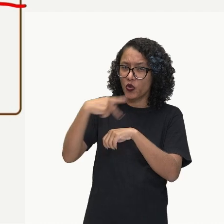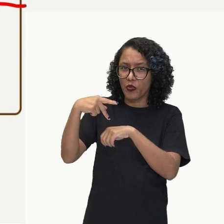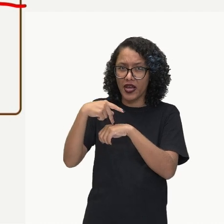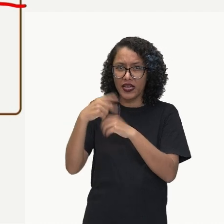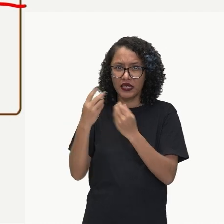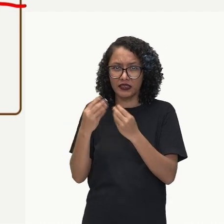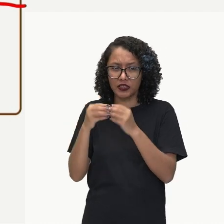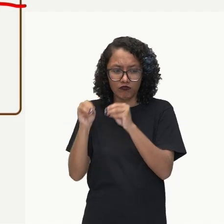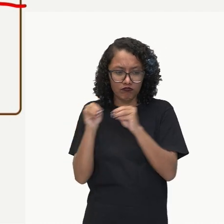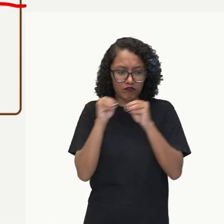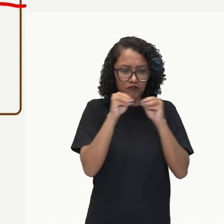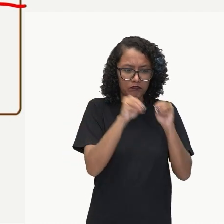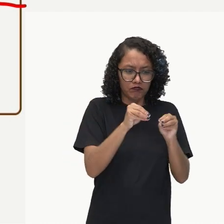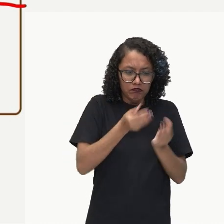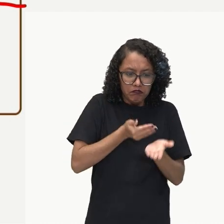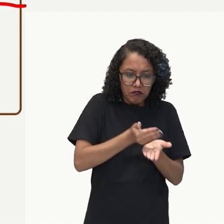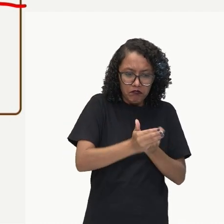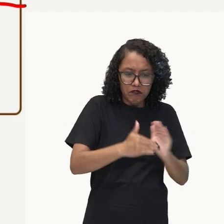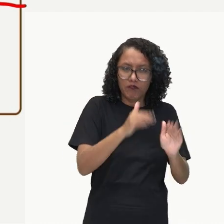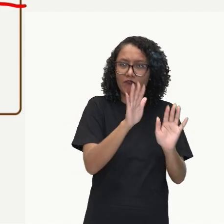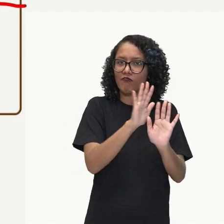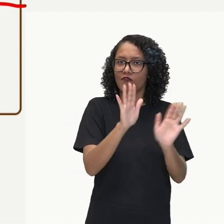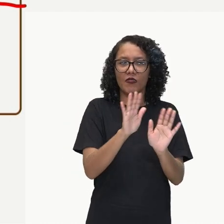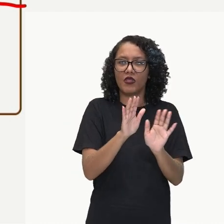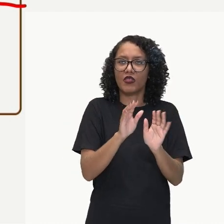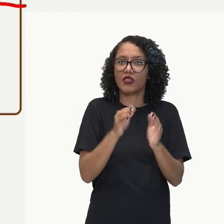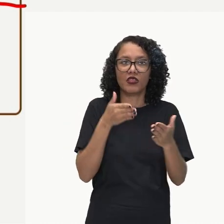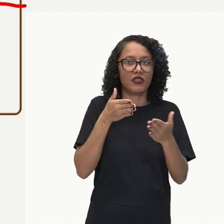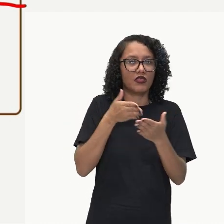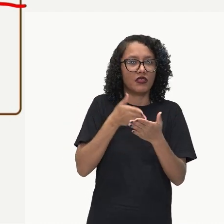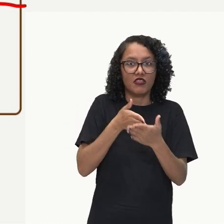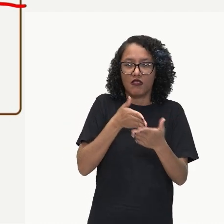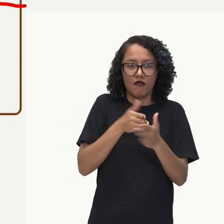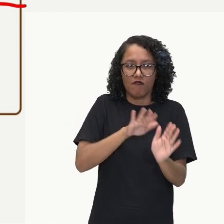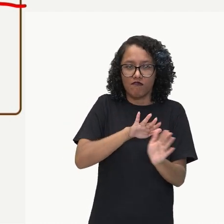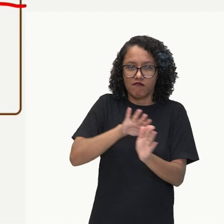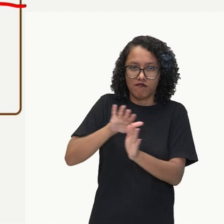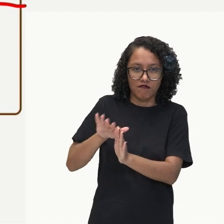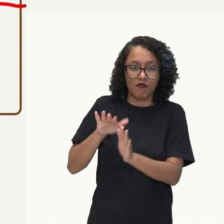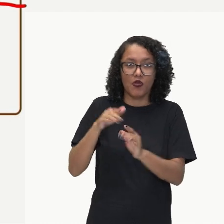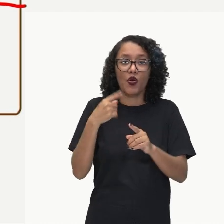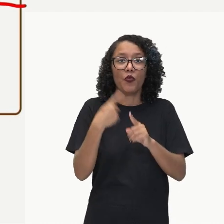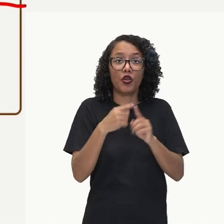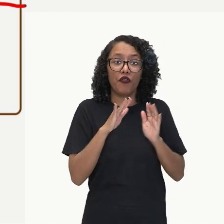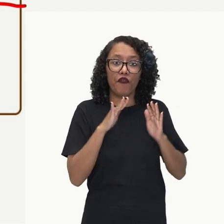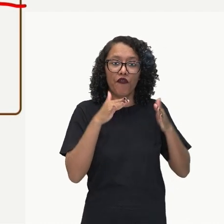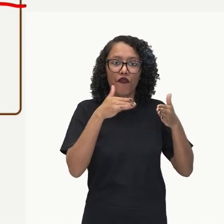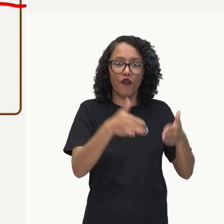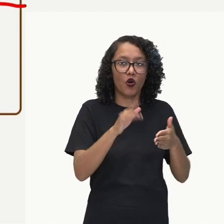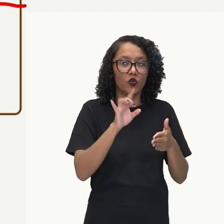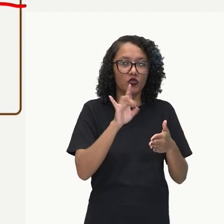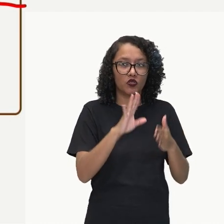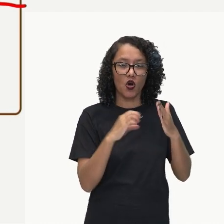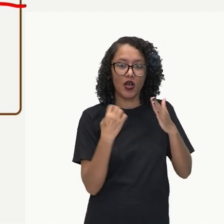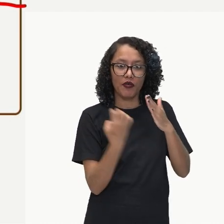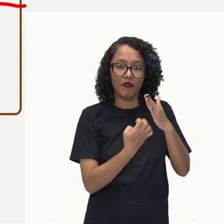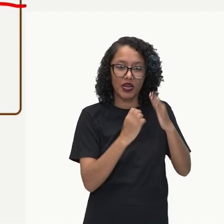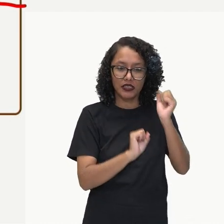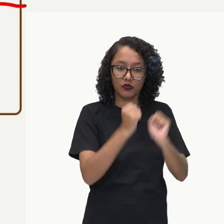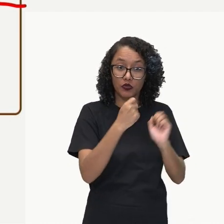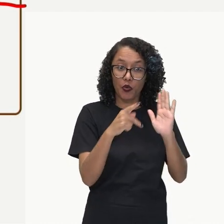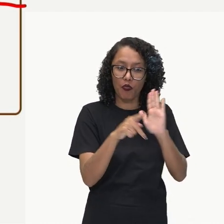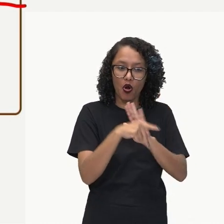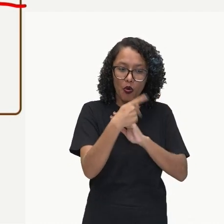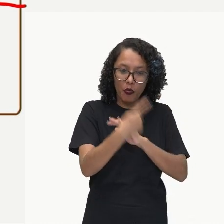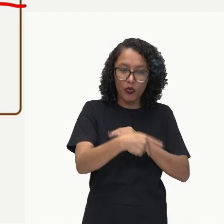lugares entrarem no país, tá? Porque eles vão querer realmente que o processo de industrialização que as indústrias